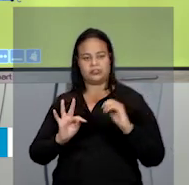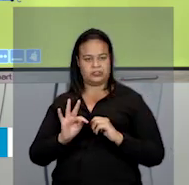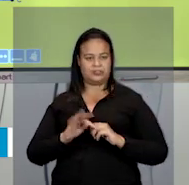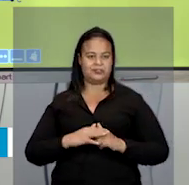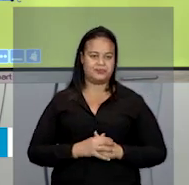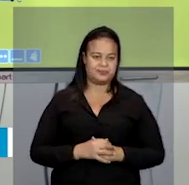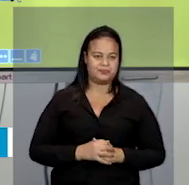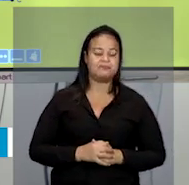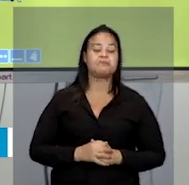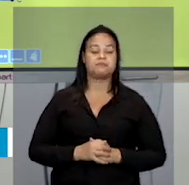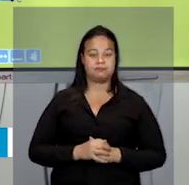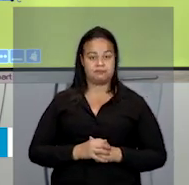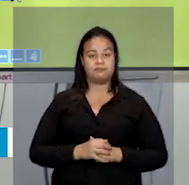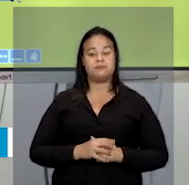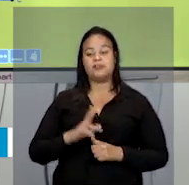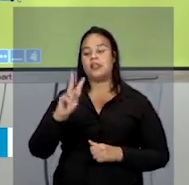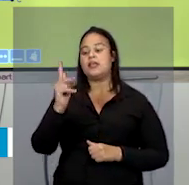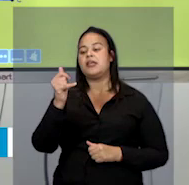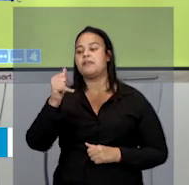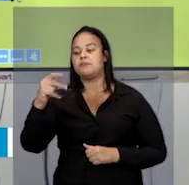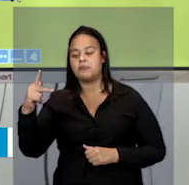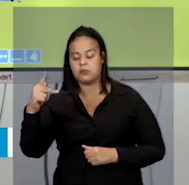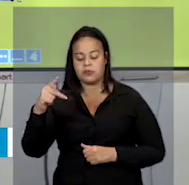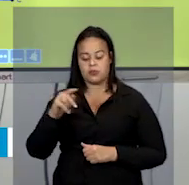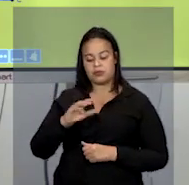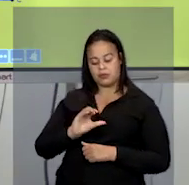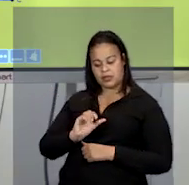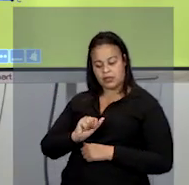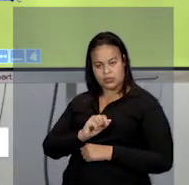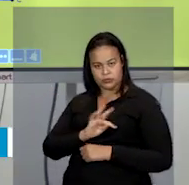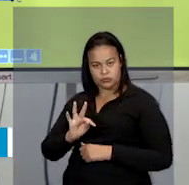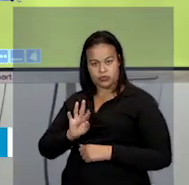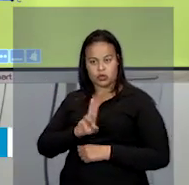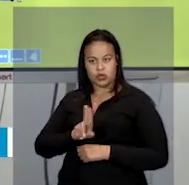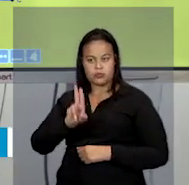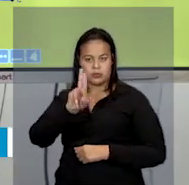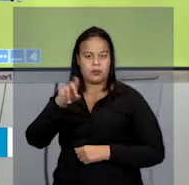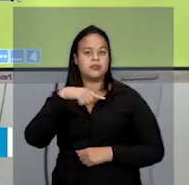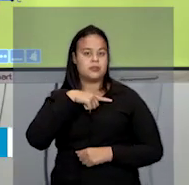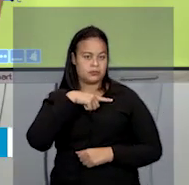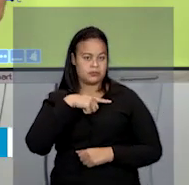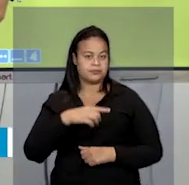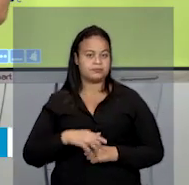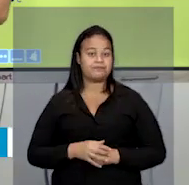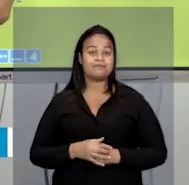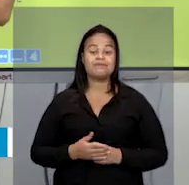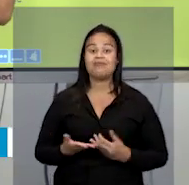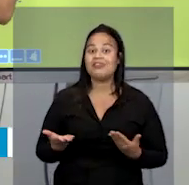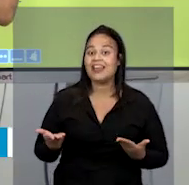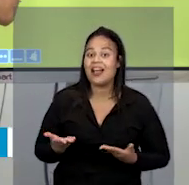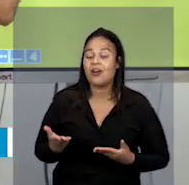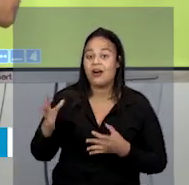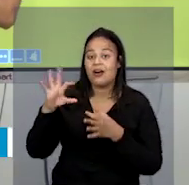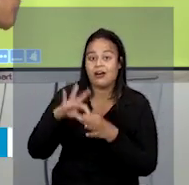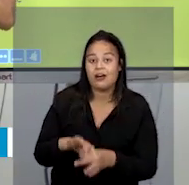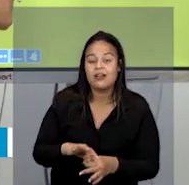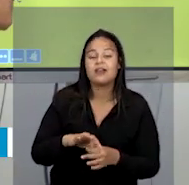também estes nomes. Porém, agora vai entrar um tal de cateto